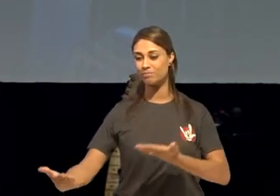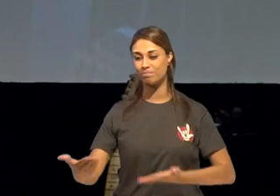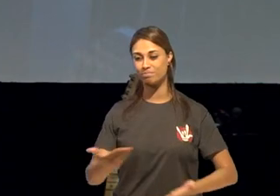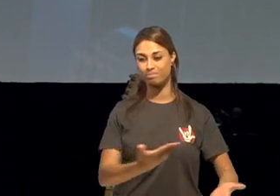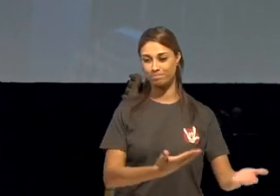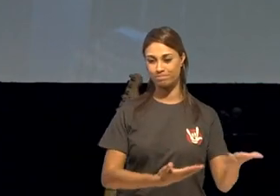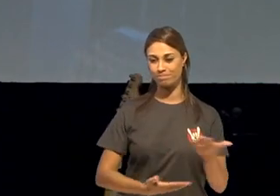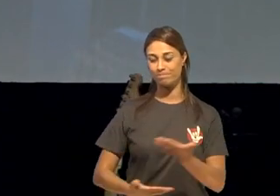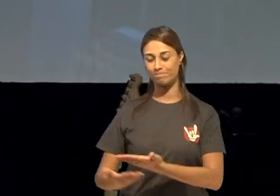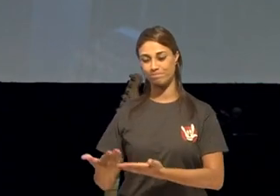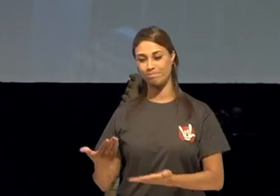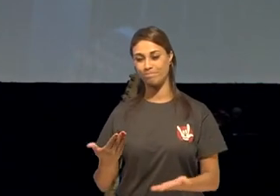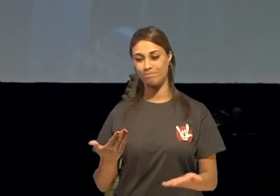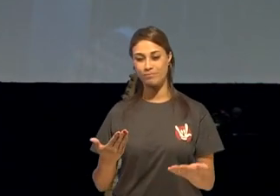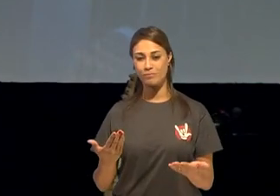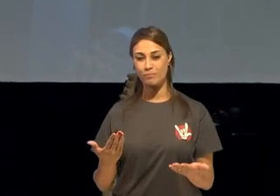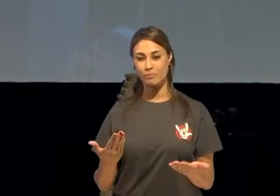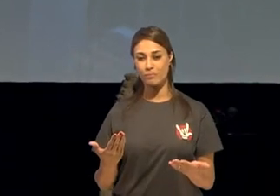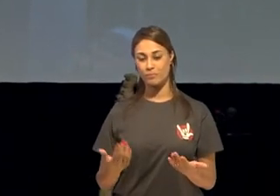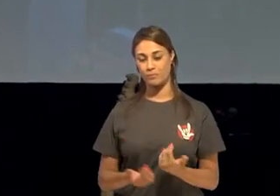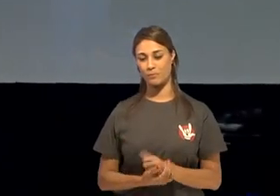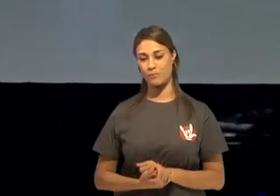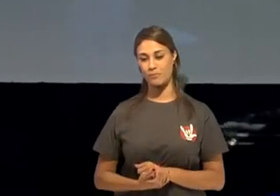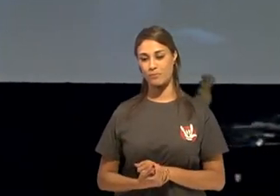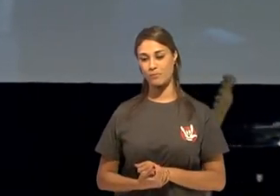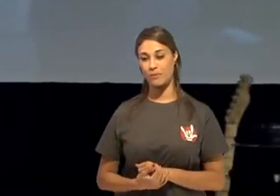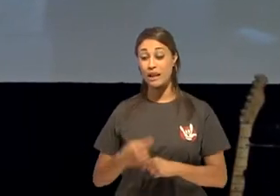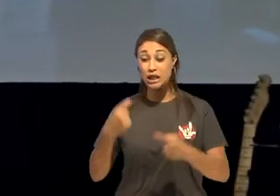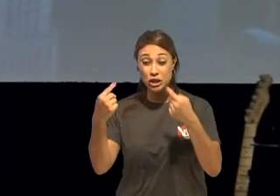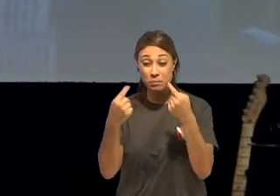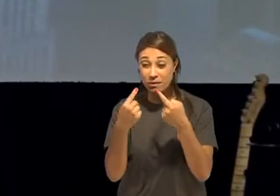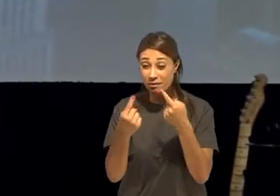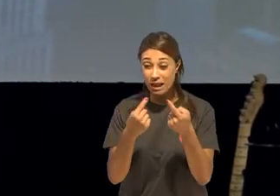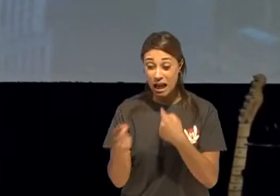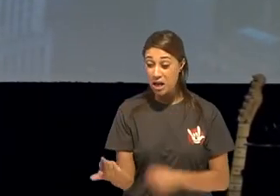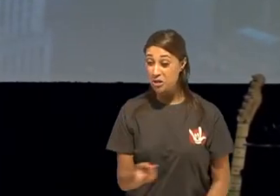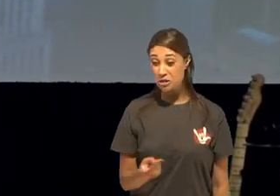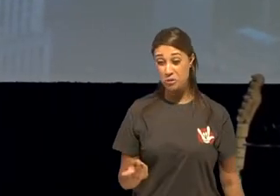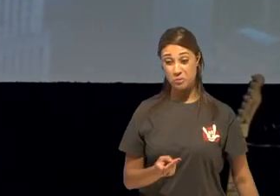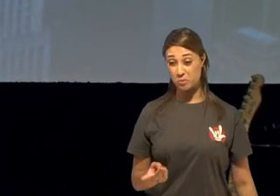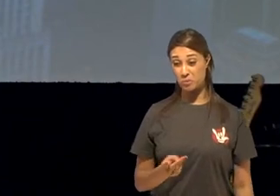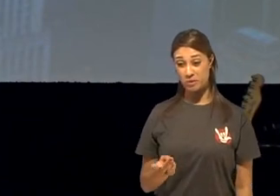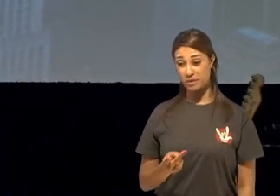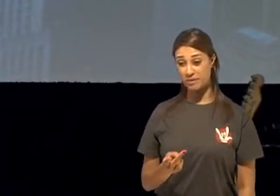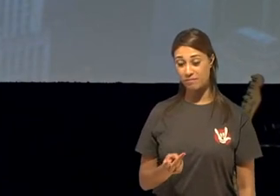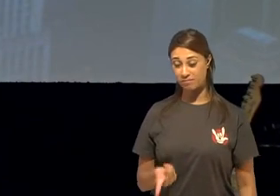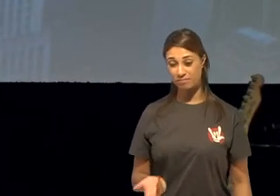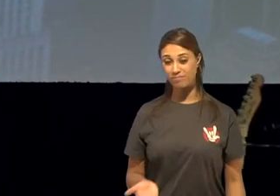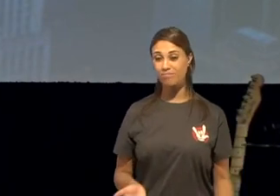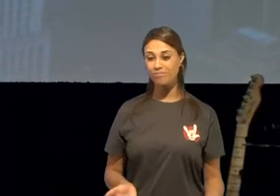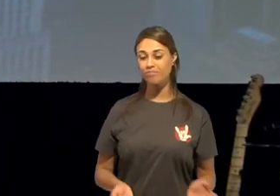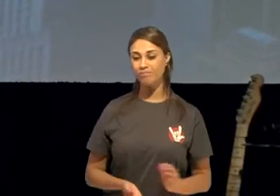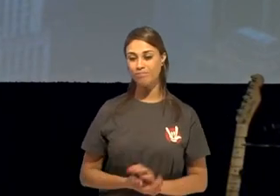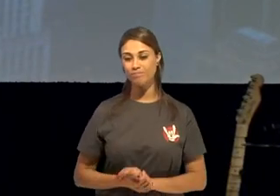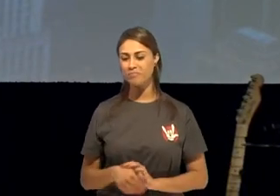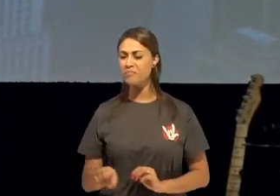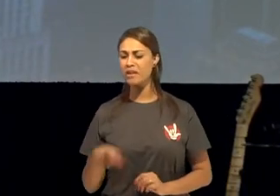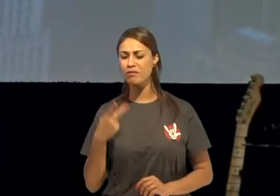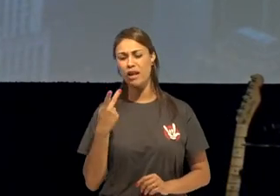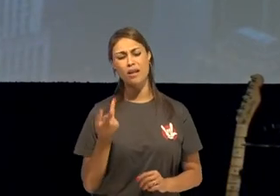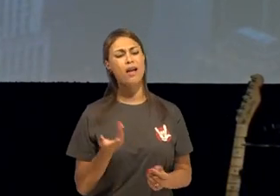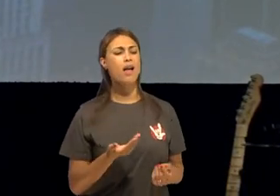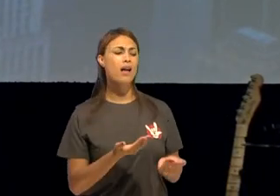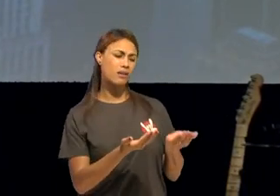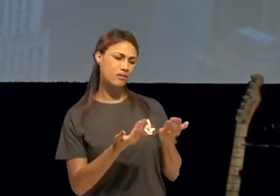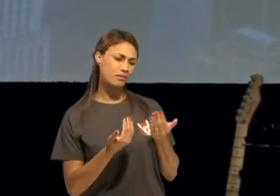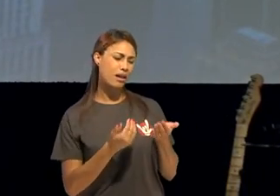É tanta intimidade, quando você chega lá em 2 Timóteo, capítulo 4, Paulo falando assim, Timóteo, traz a minha